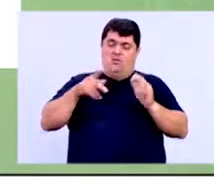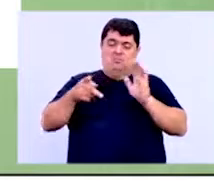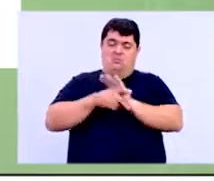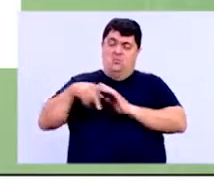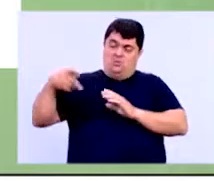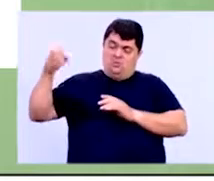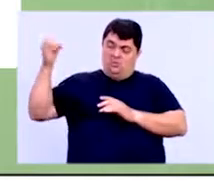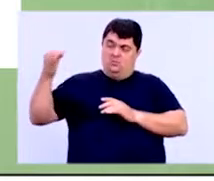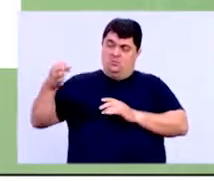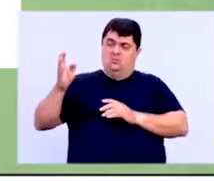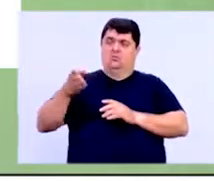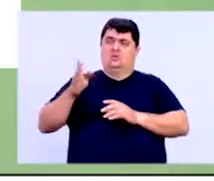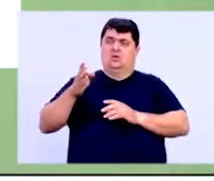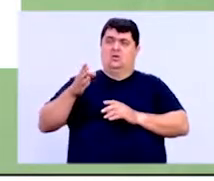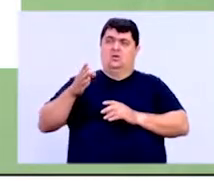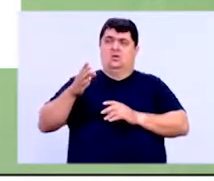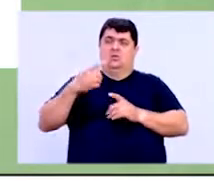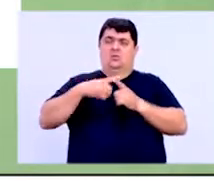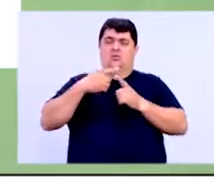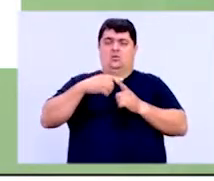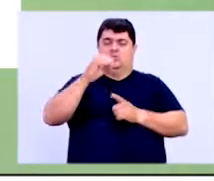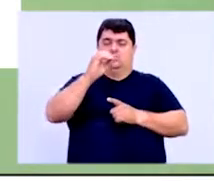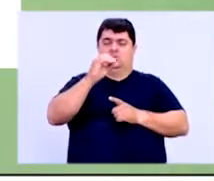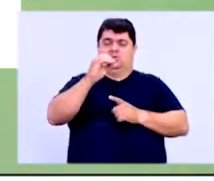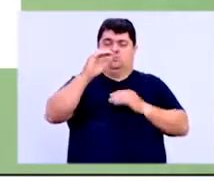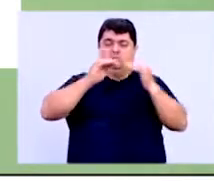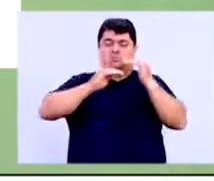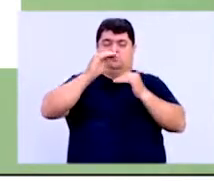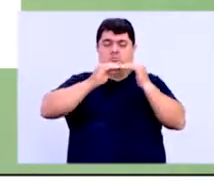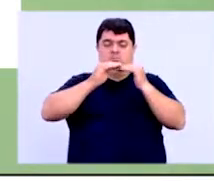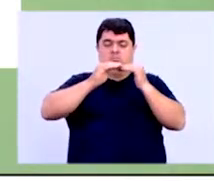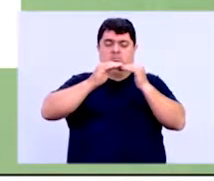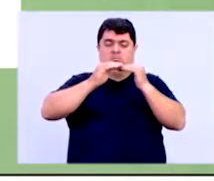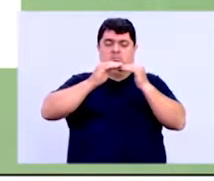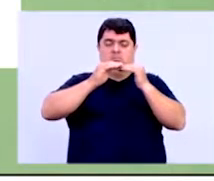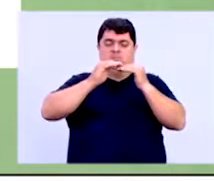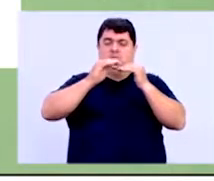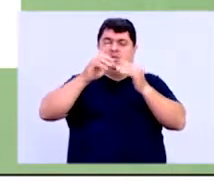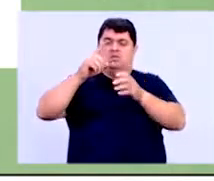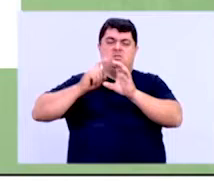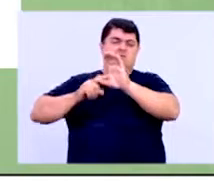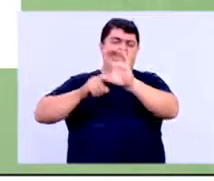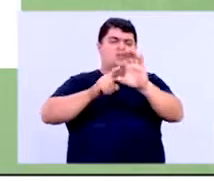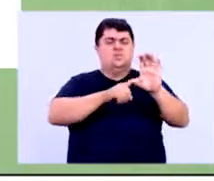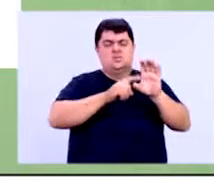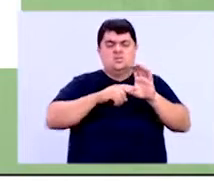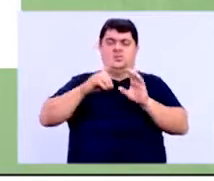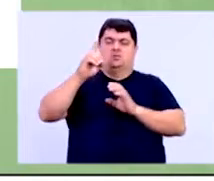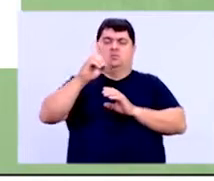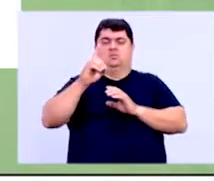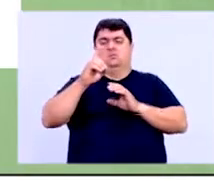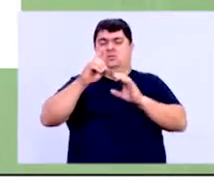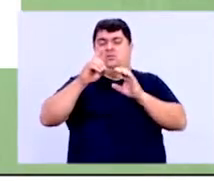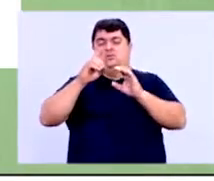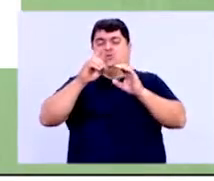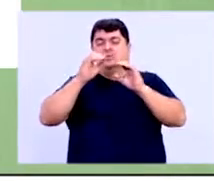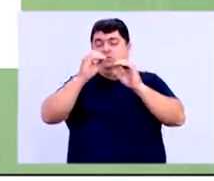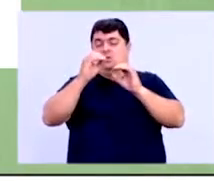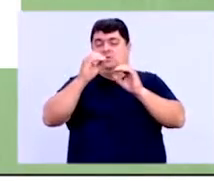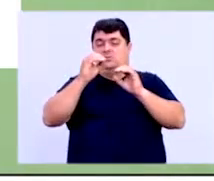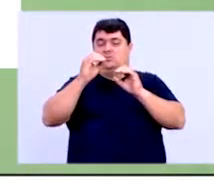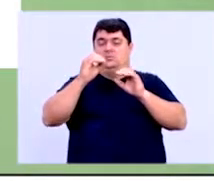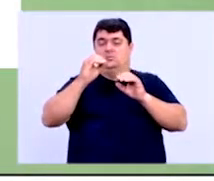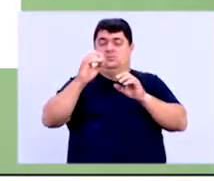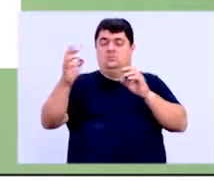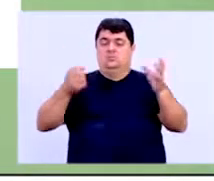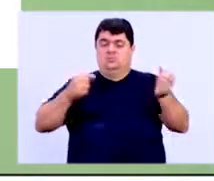O ponto de equilíbrio é o ponto zero, onde quando todas as nossas despesas foram cobertas pelas nossas receitas de venda.